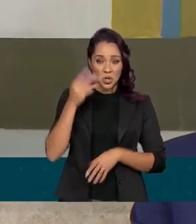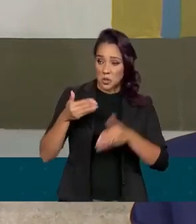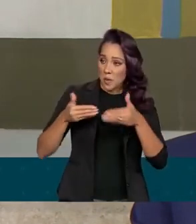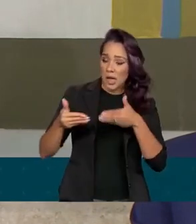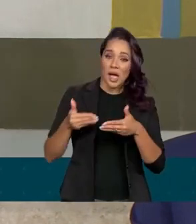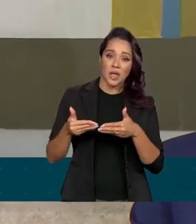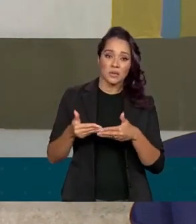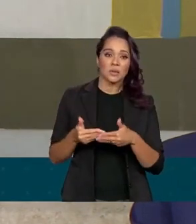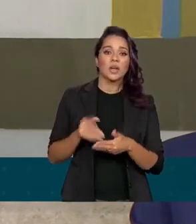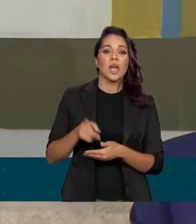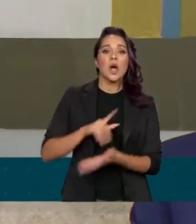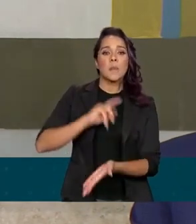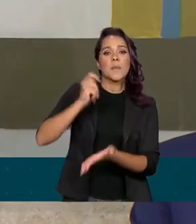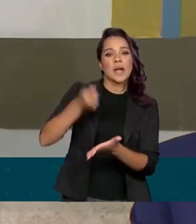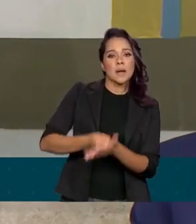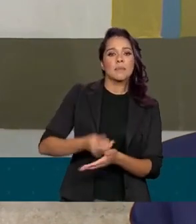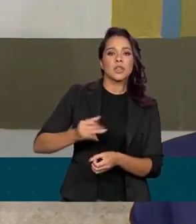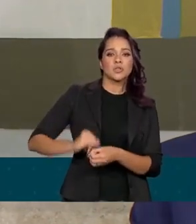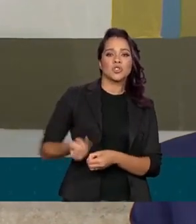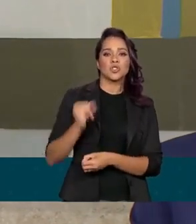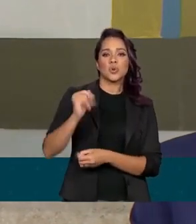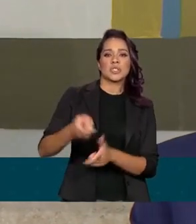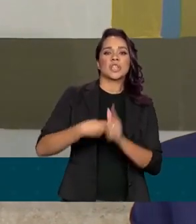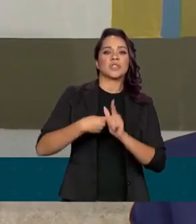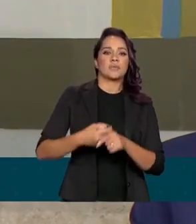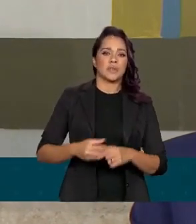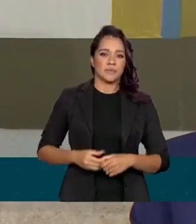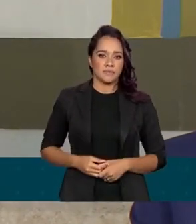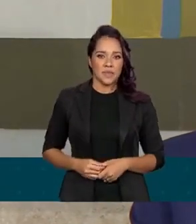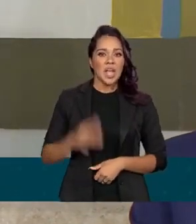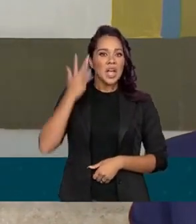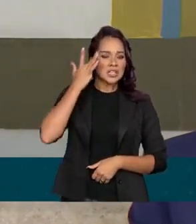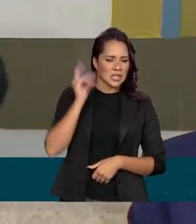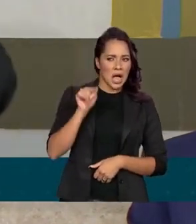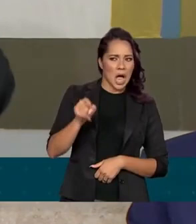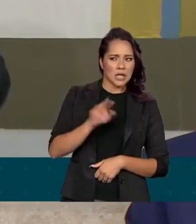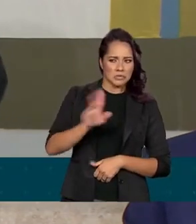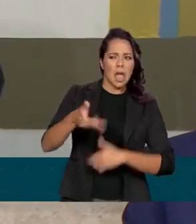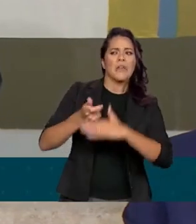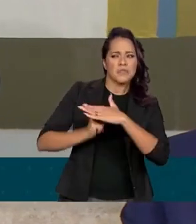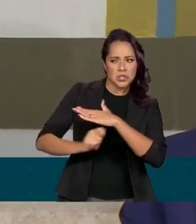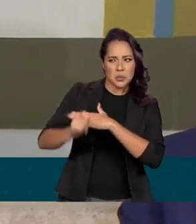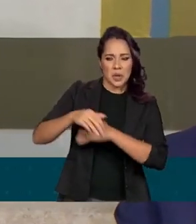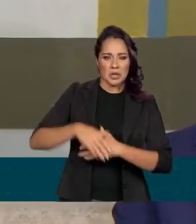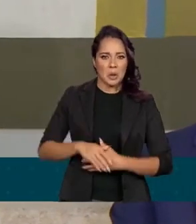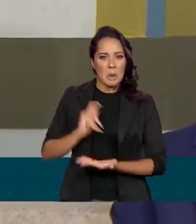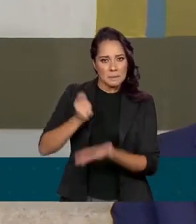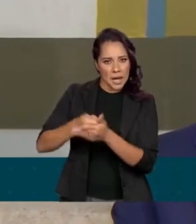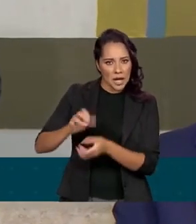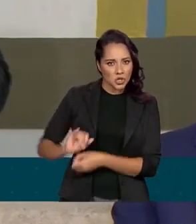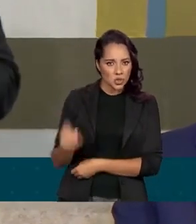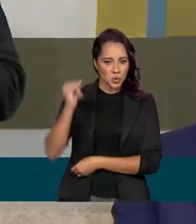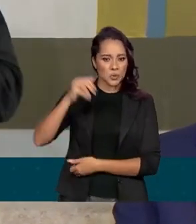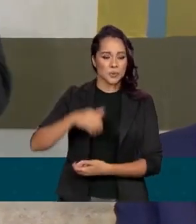mercado é o pagamento de juros da dívida. Eles acham que isso é investimento.